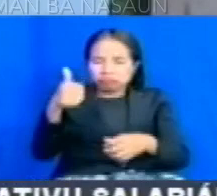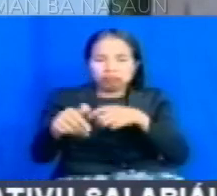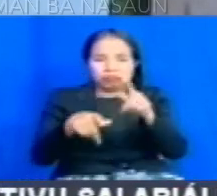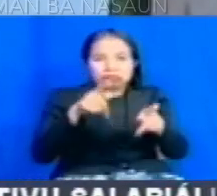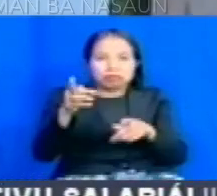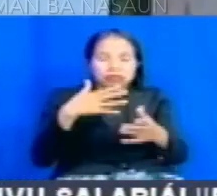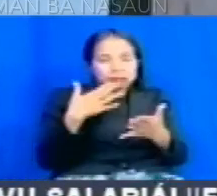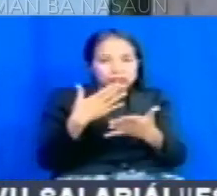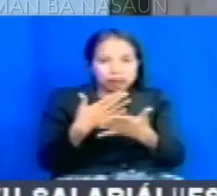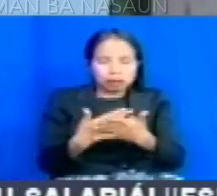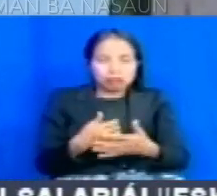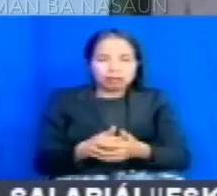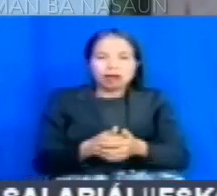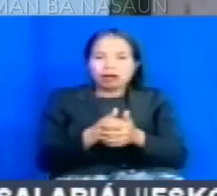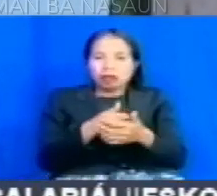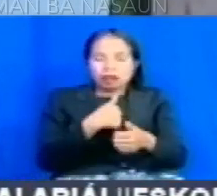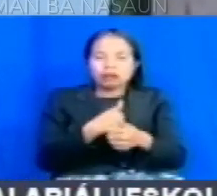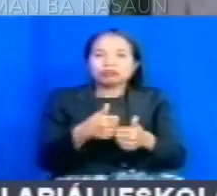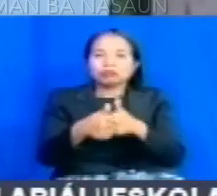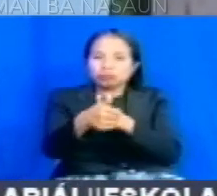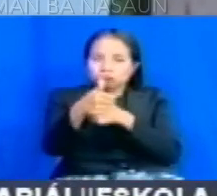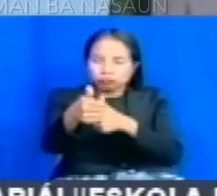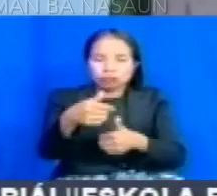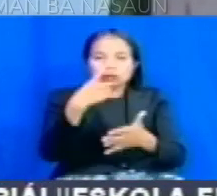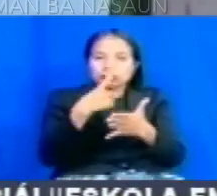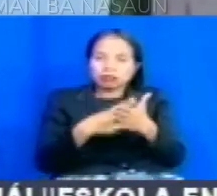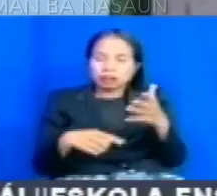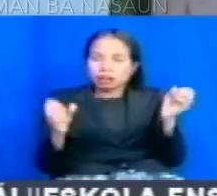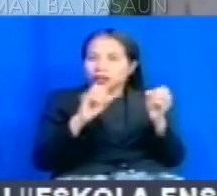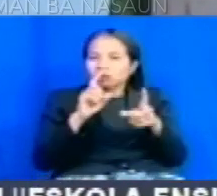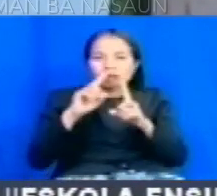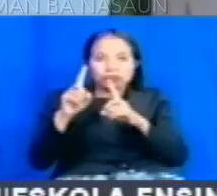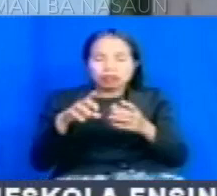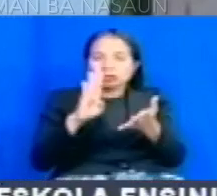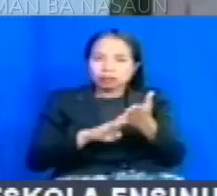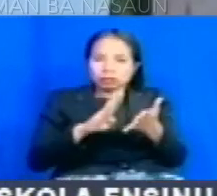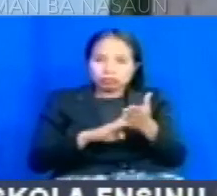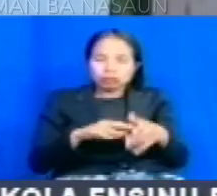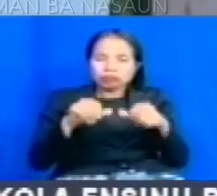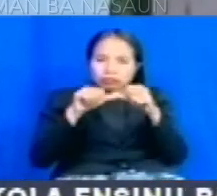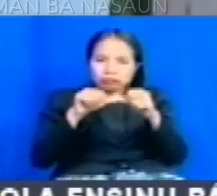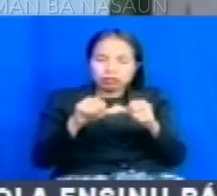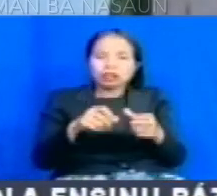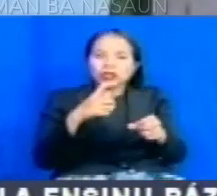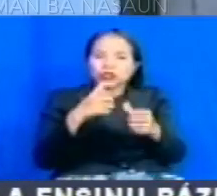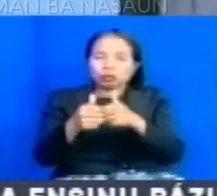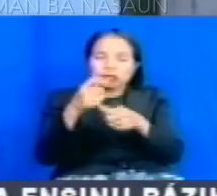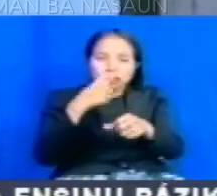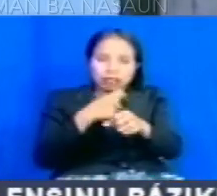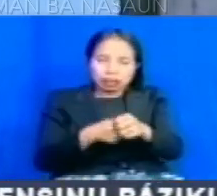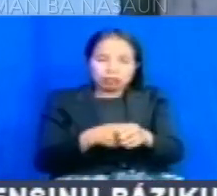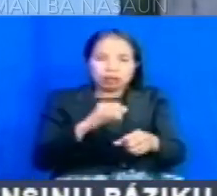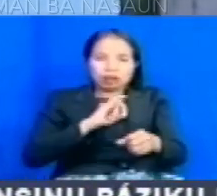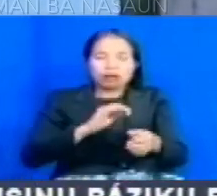tertebes, halutuir, nia la refila, la revolta, escola, ne puntualidade, nia diak tertebes.